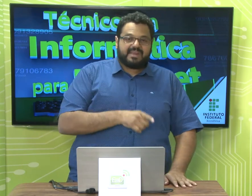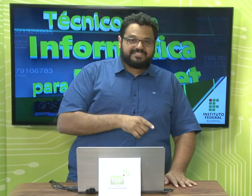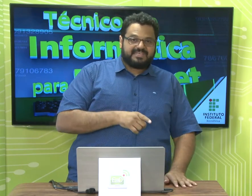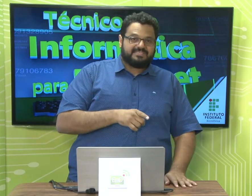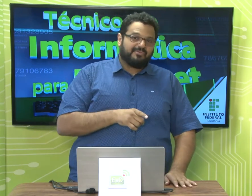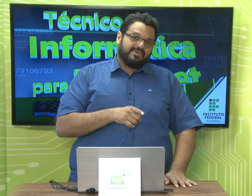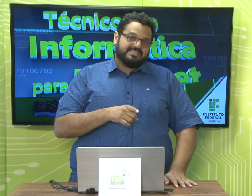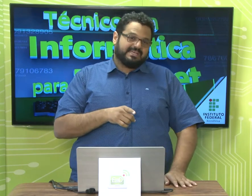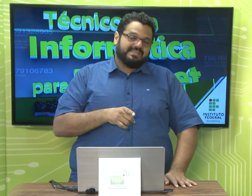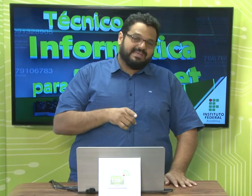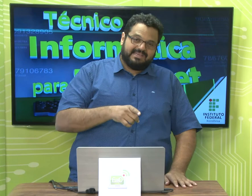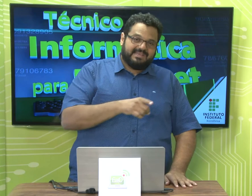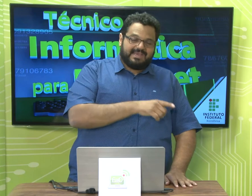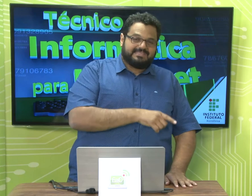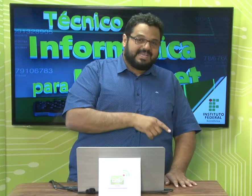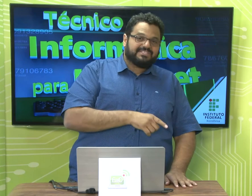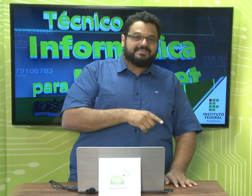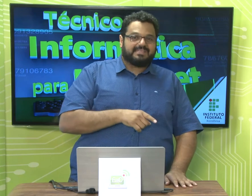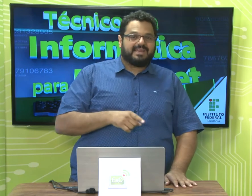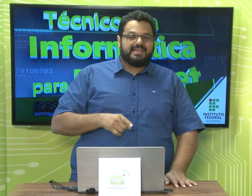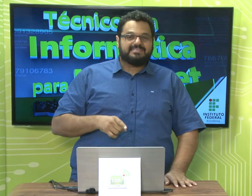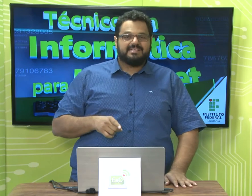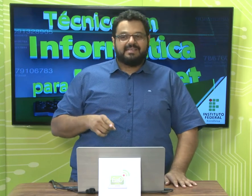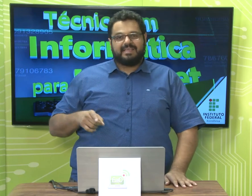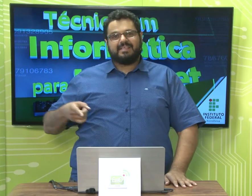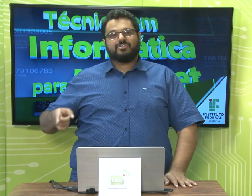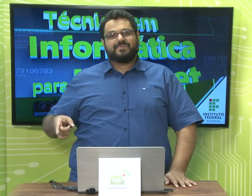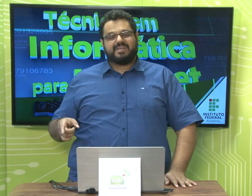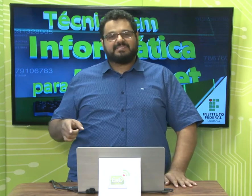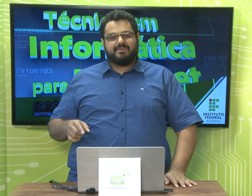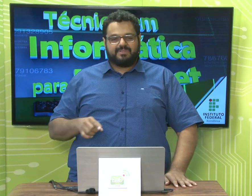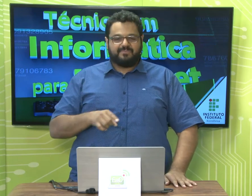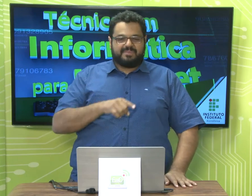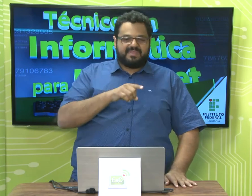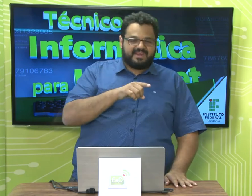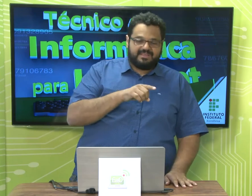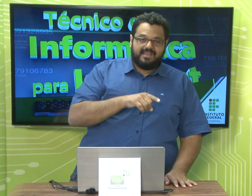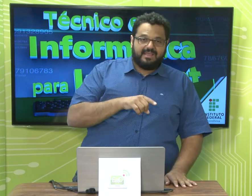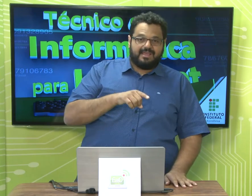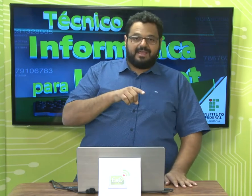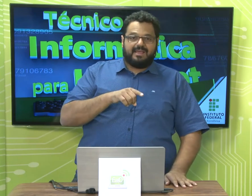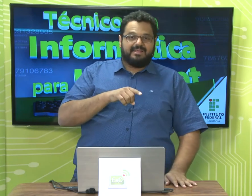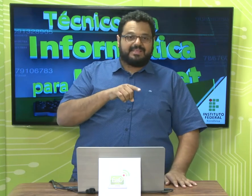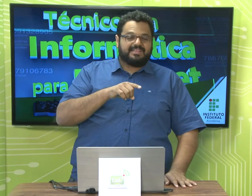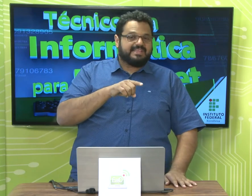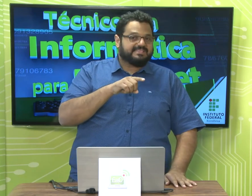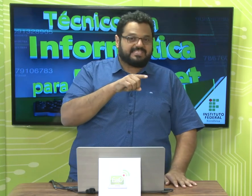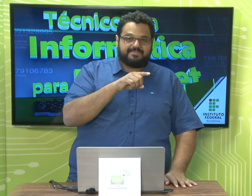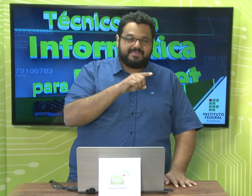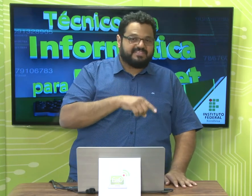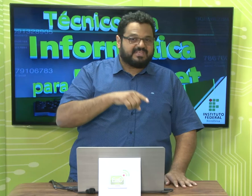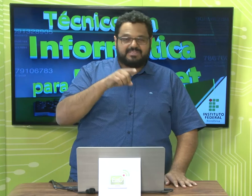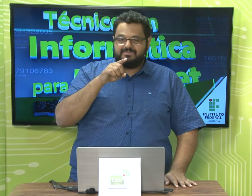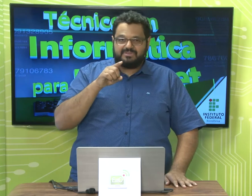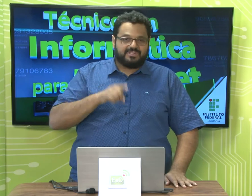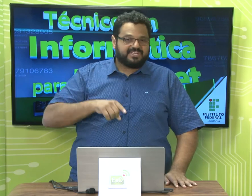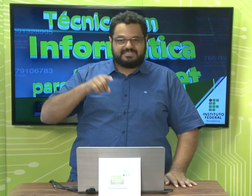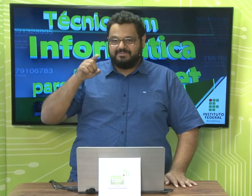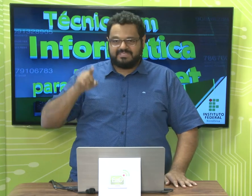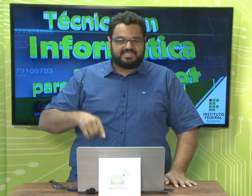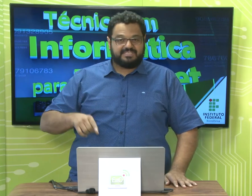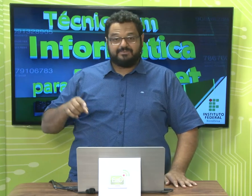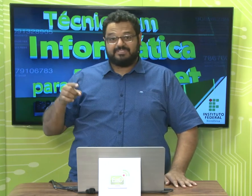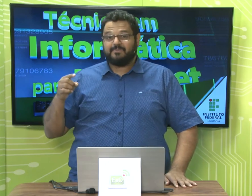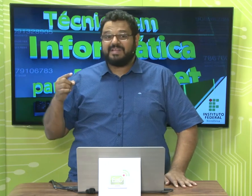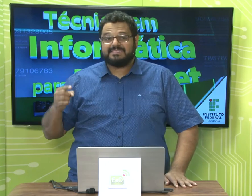da primeira geração, que foi lançada há 7 anos atrás, e da última geração. Então, tem i7 da primeira geração, segunda